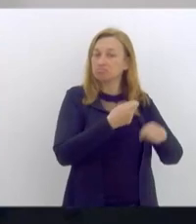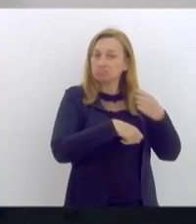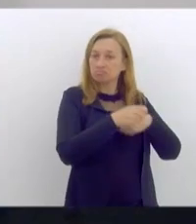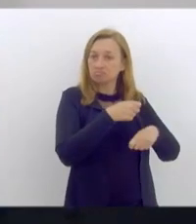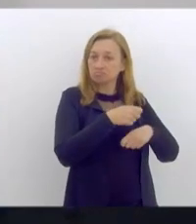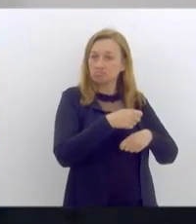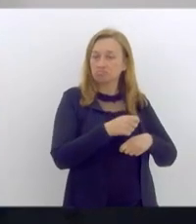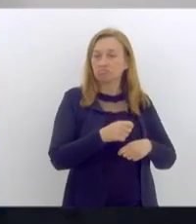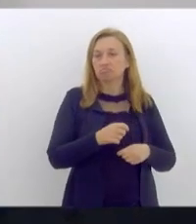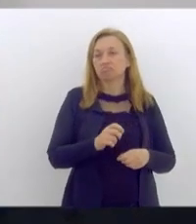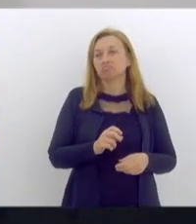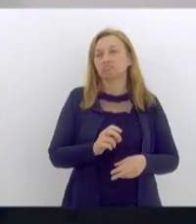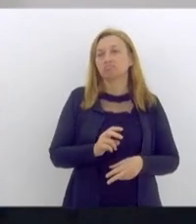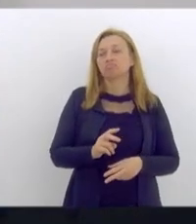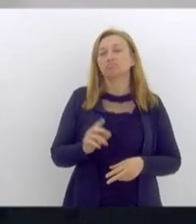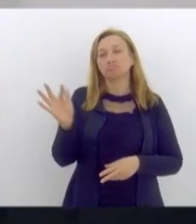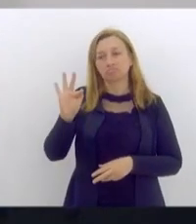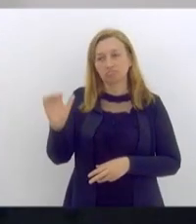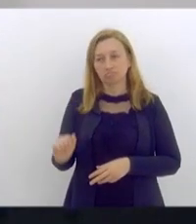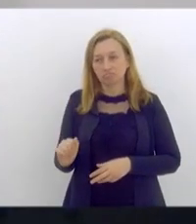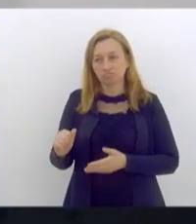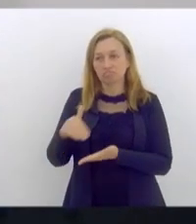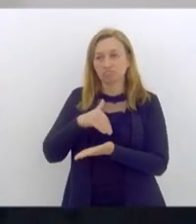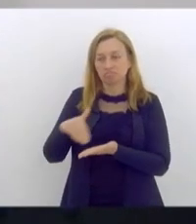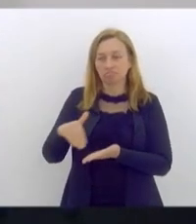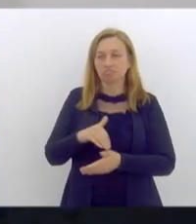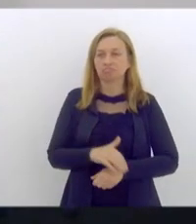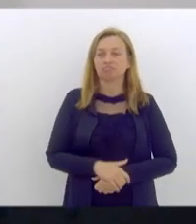Preside e o de fazenda